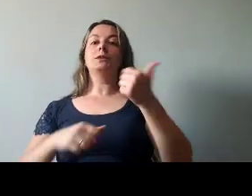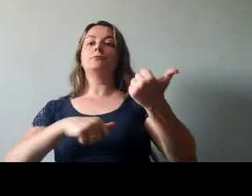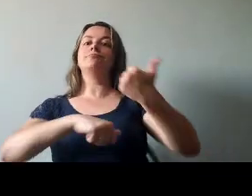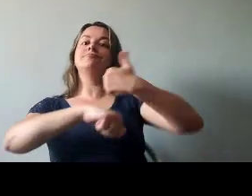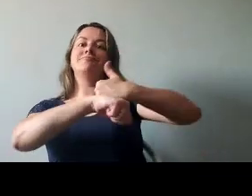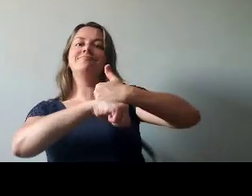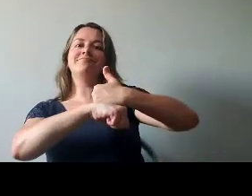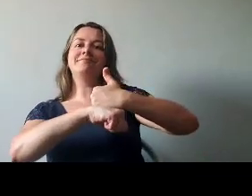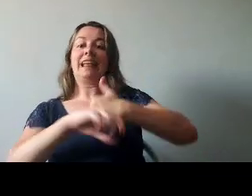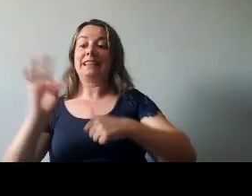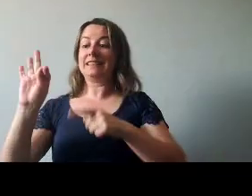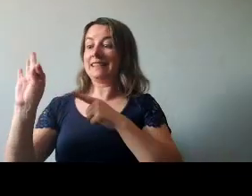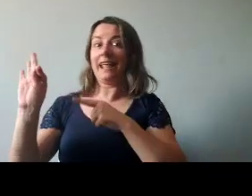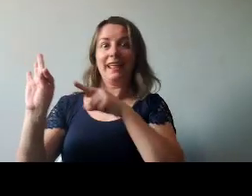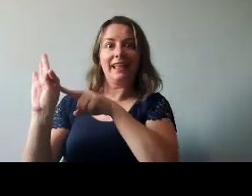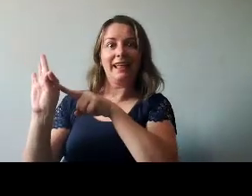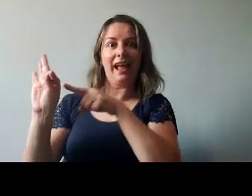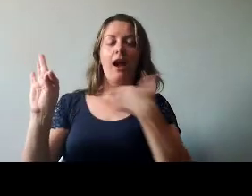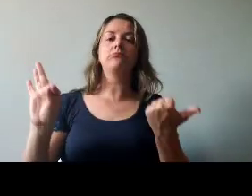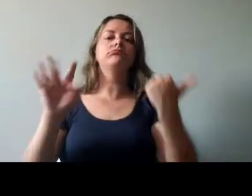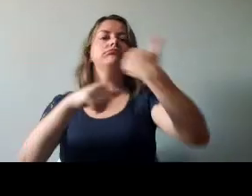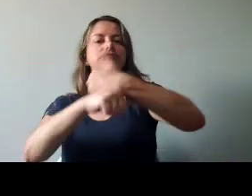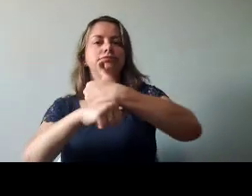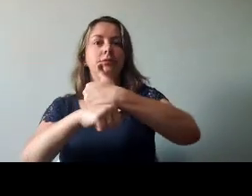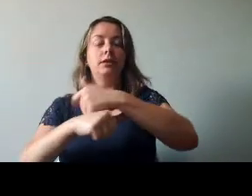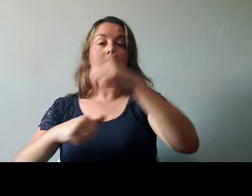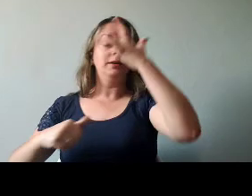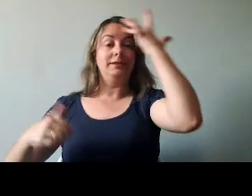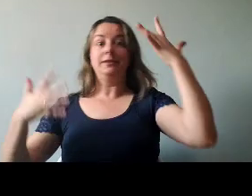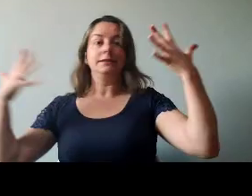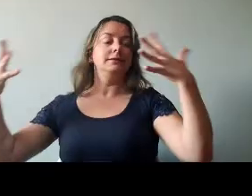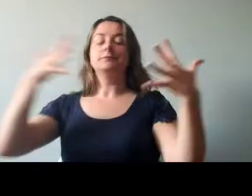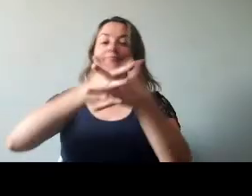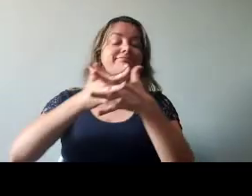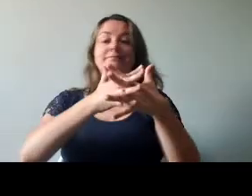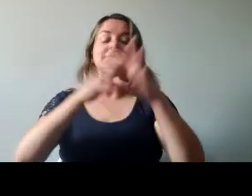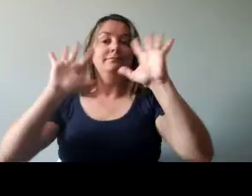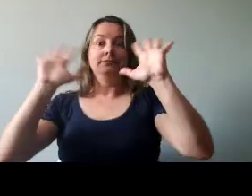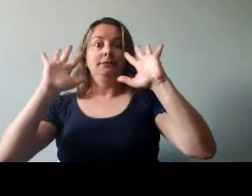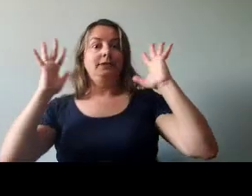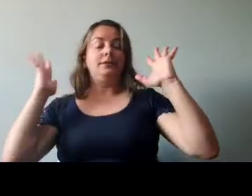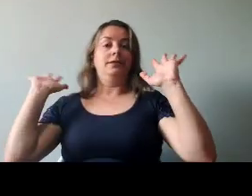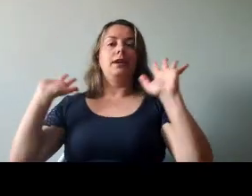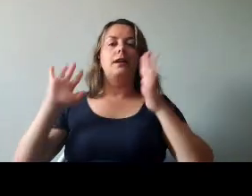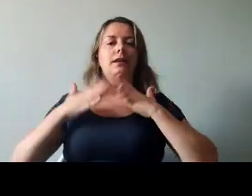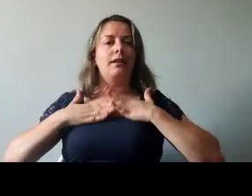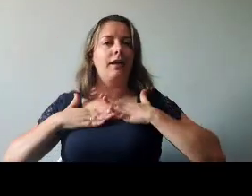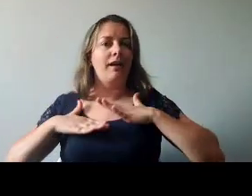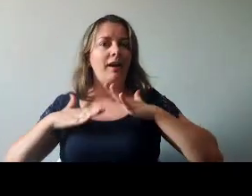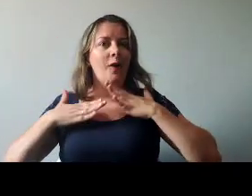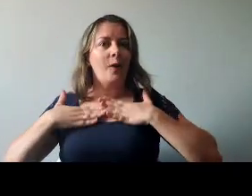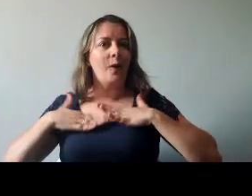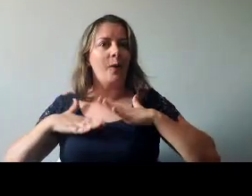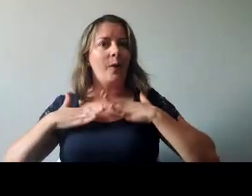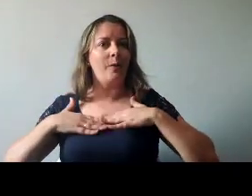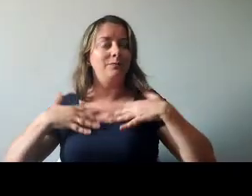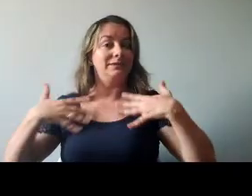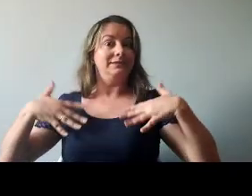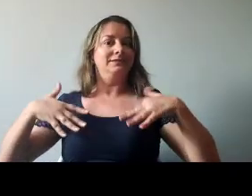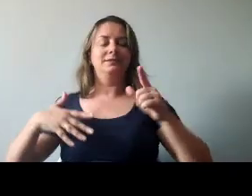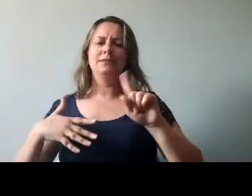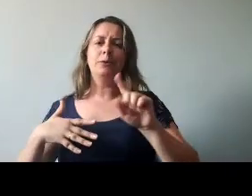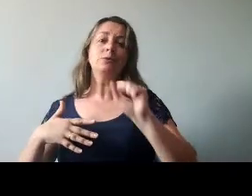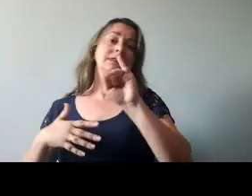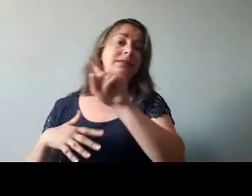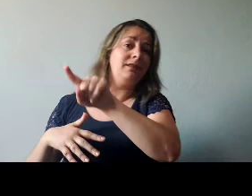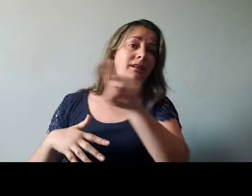no lugar do tempo da outra, né? Tem gente que vai ficar doidinha agora, né? Calma, não crie pânico. Quem gosta de matemática